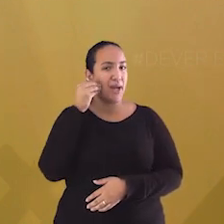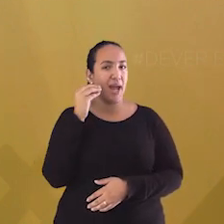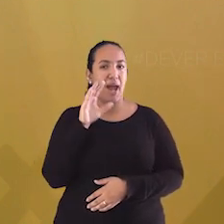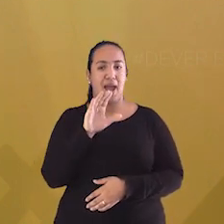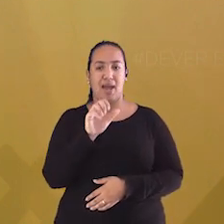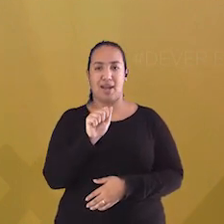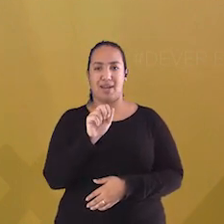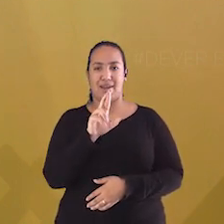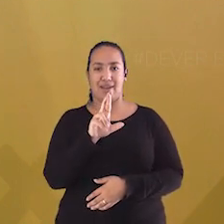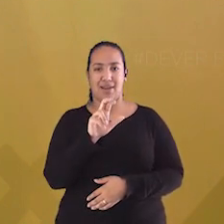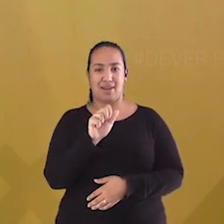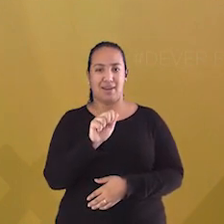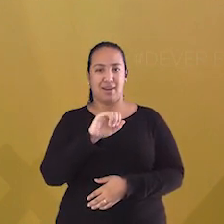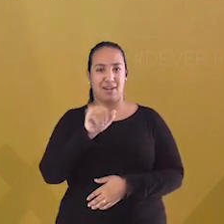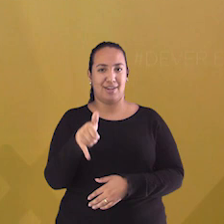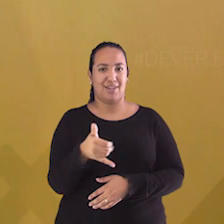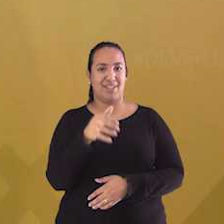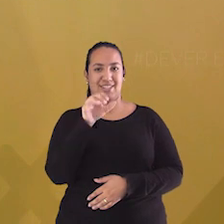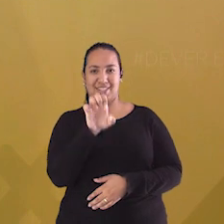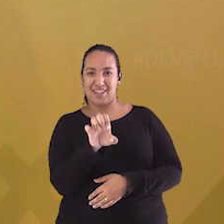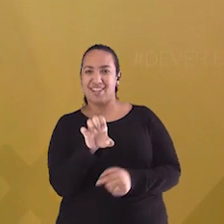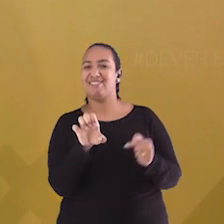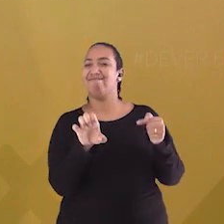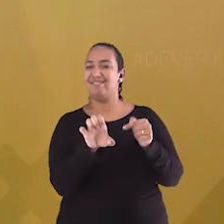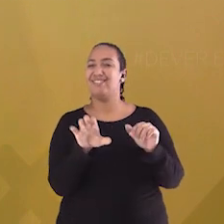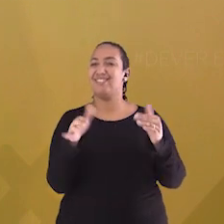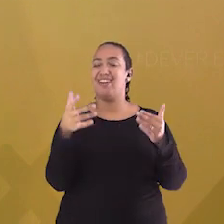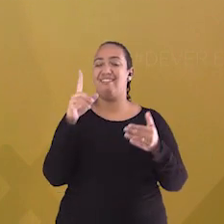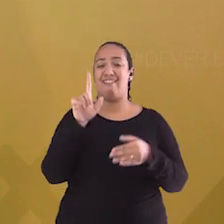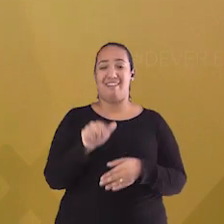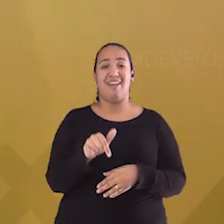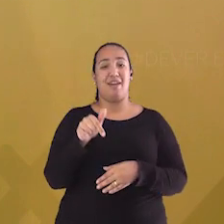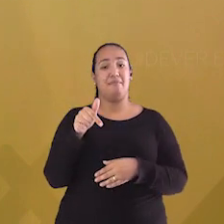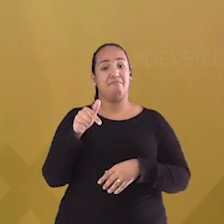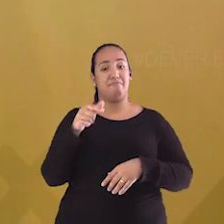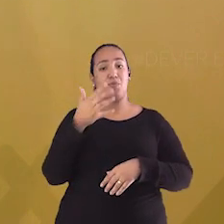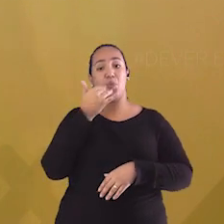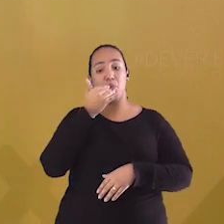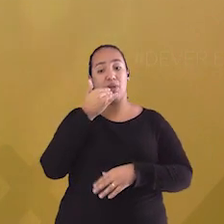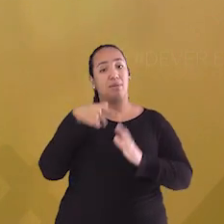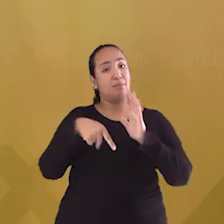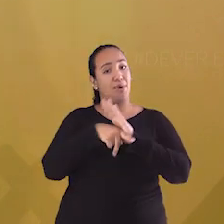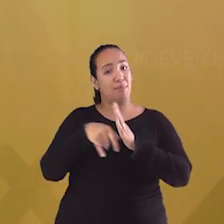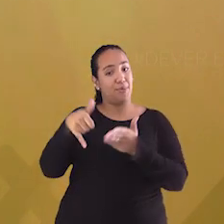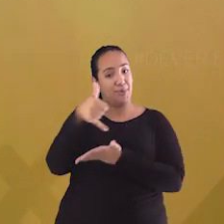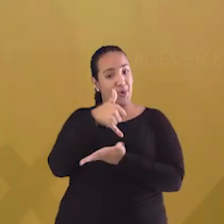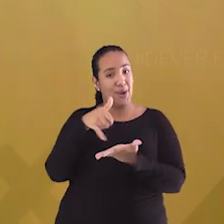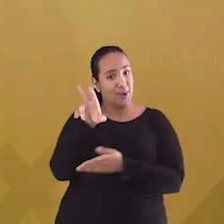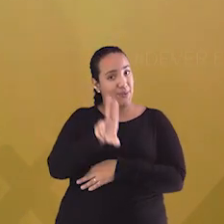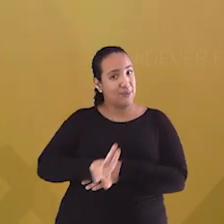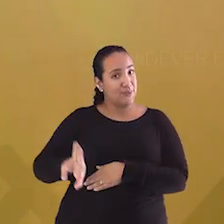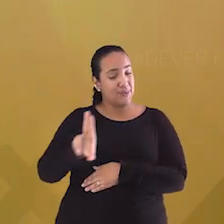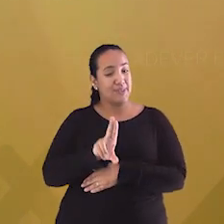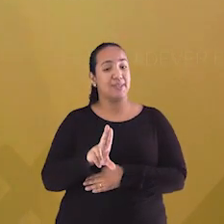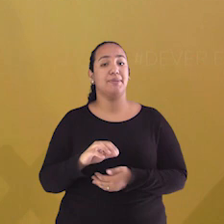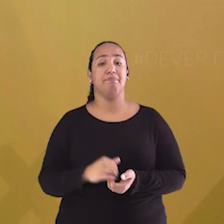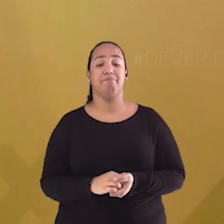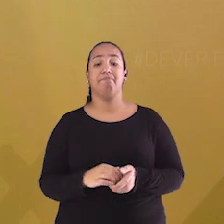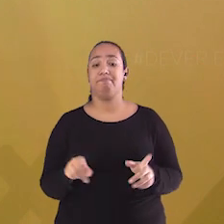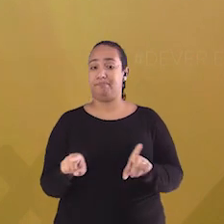E moqueca baiana? Esses são alguns dos pratos que levam essa iguaria. Temos